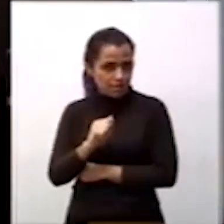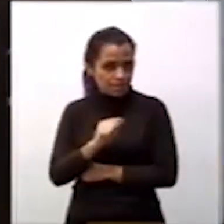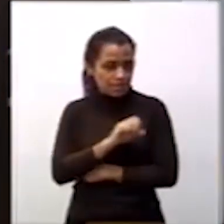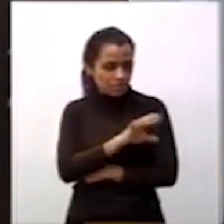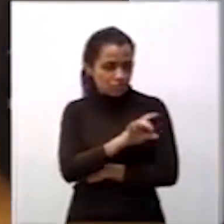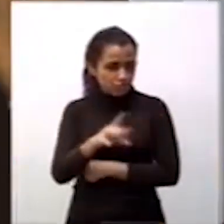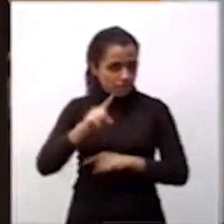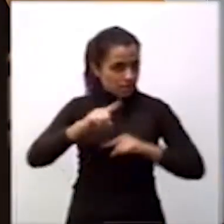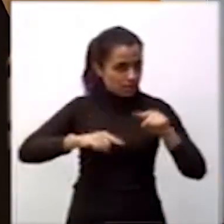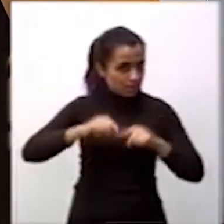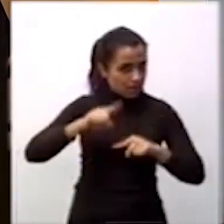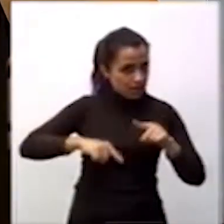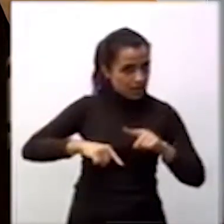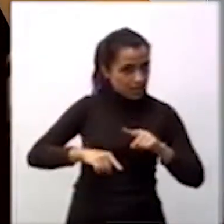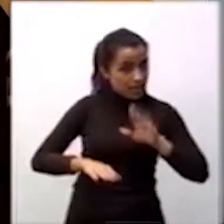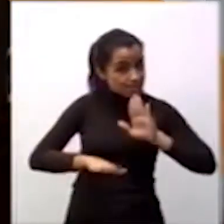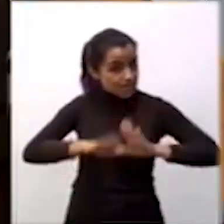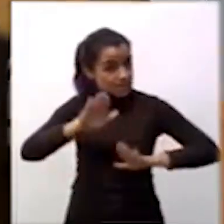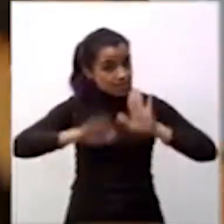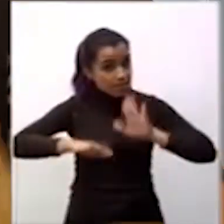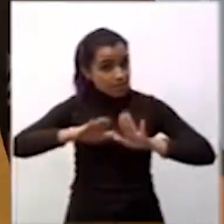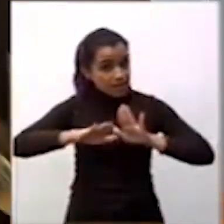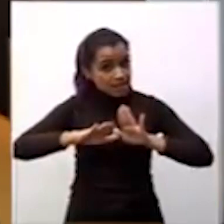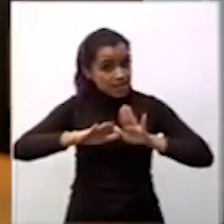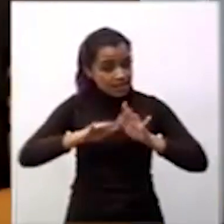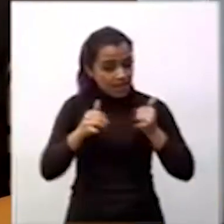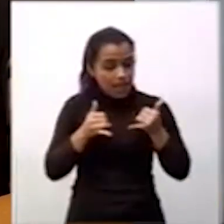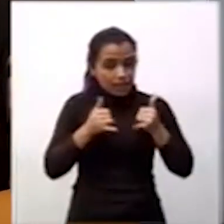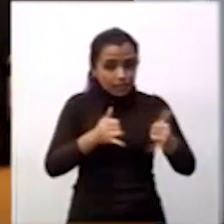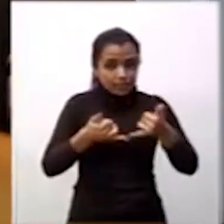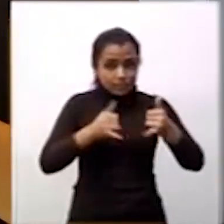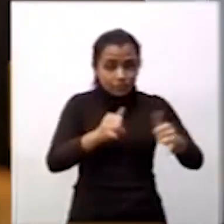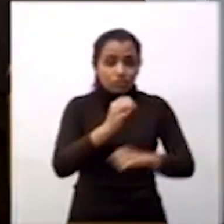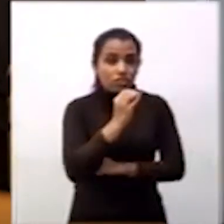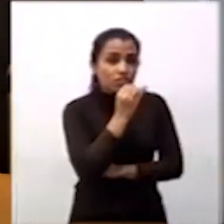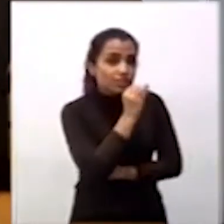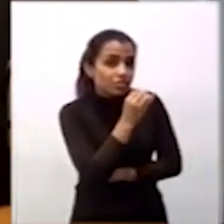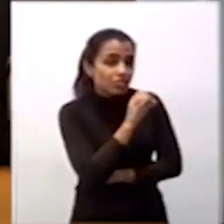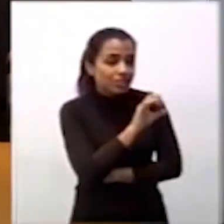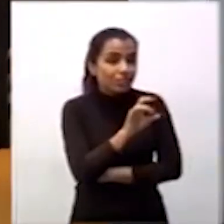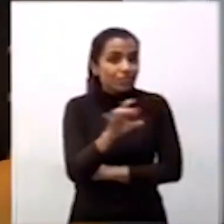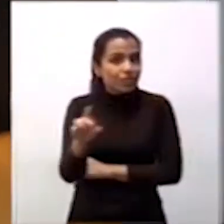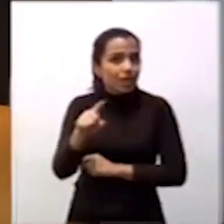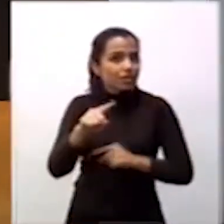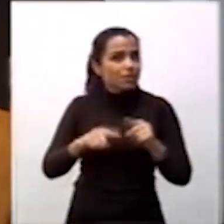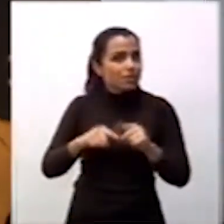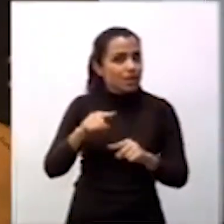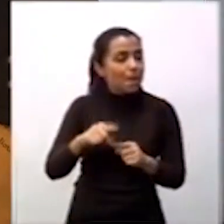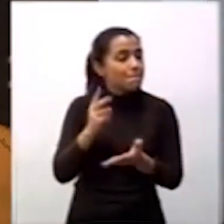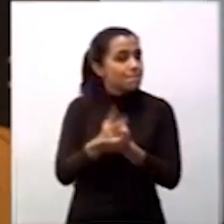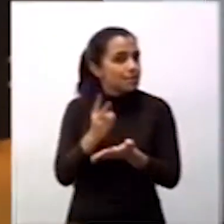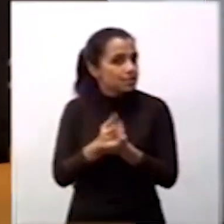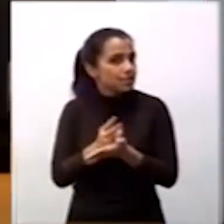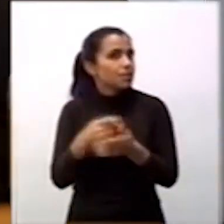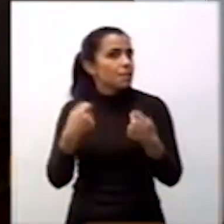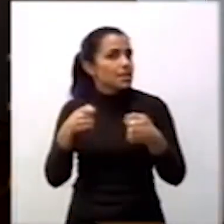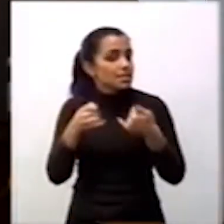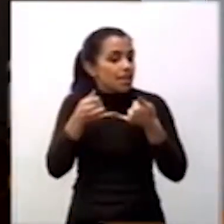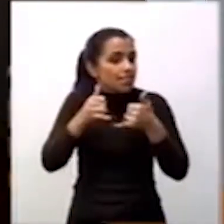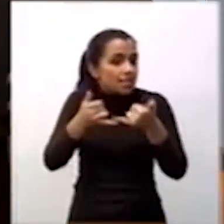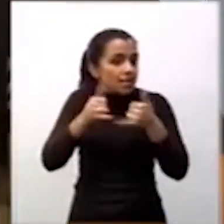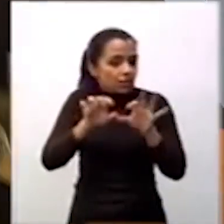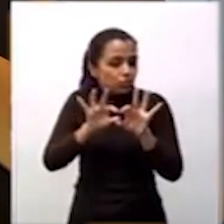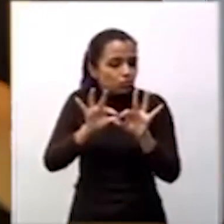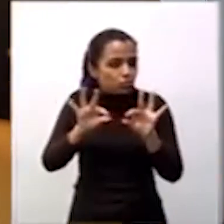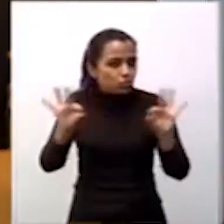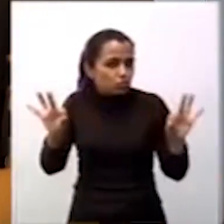eles funcionarem. Pense comigo, para o aparelho funcionar, ele precisa ser percorrido por uma corrente elétrica. É necessário que os